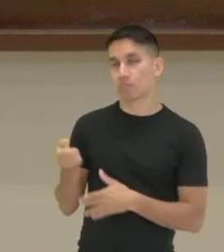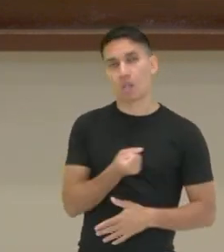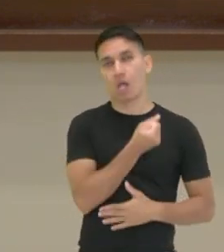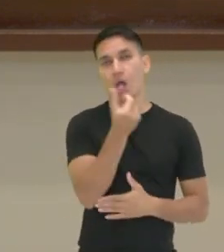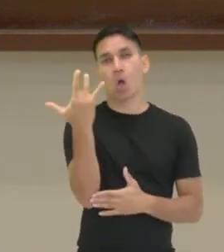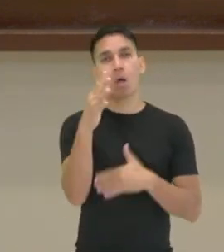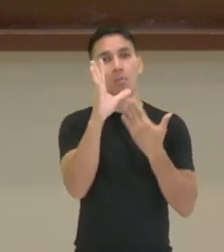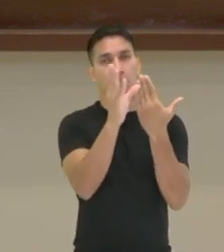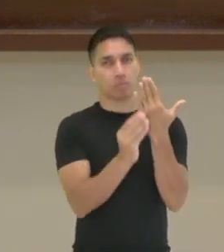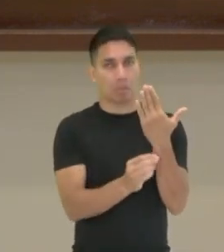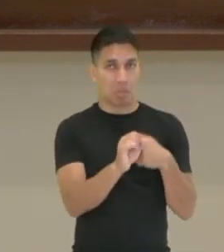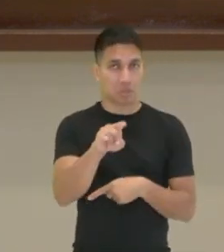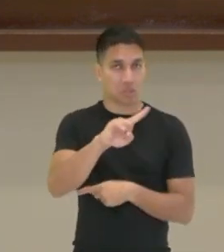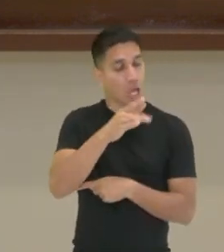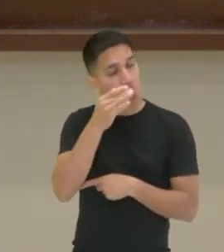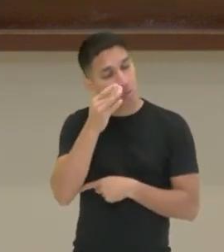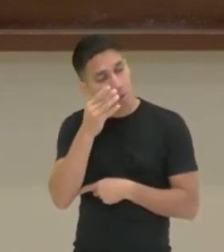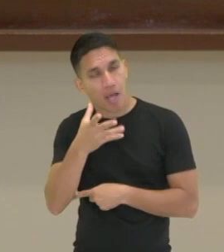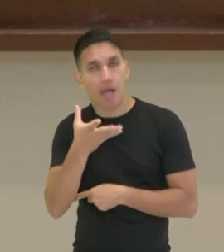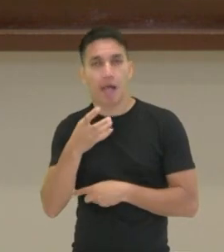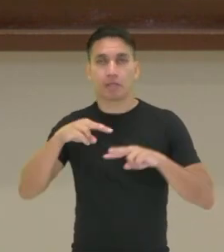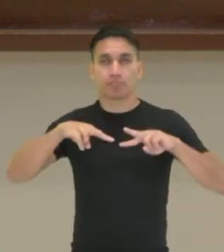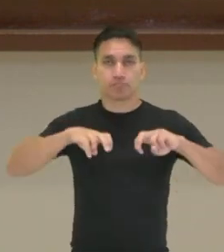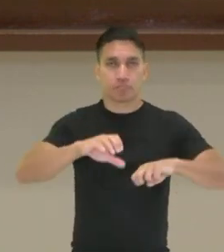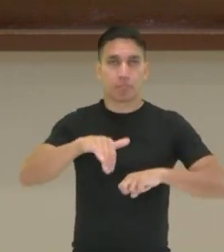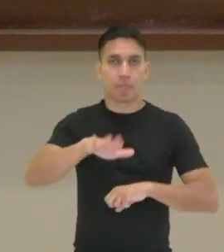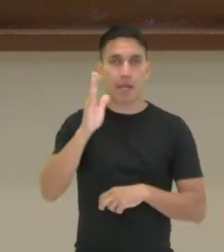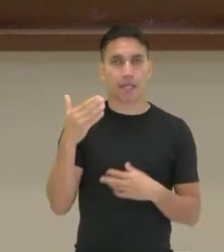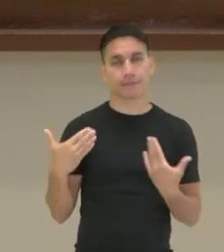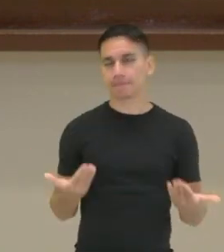algumas referências para quem quiser se aprofundar.